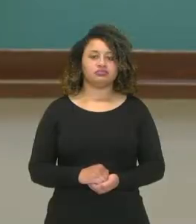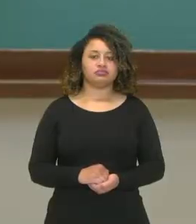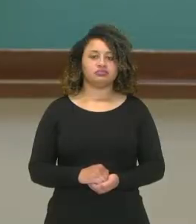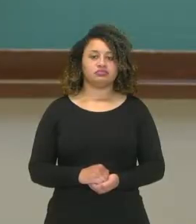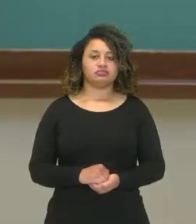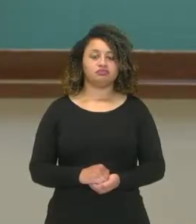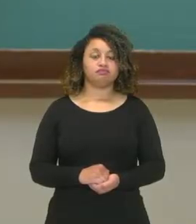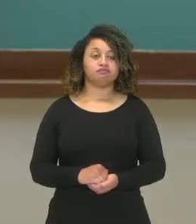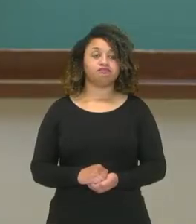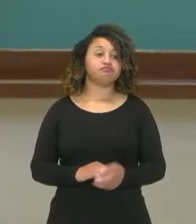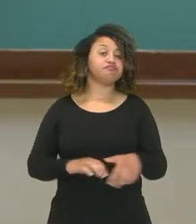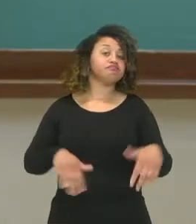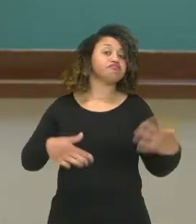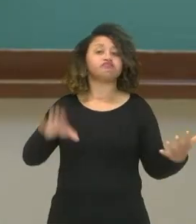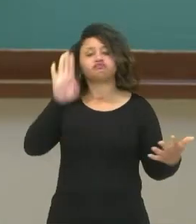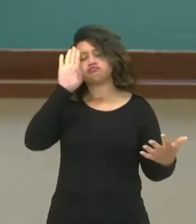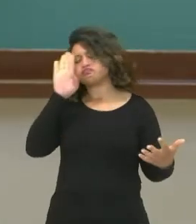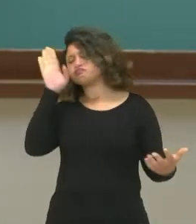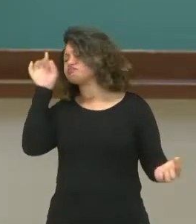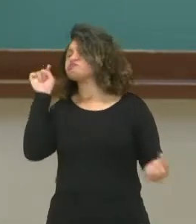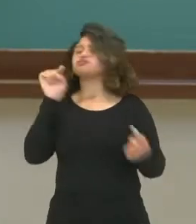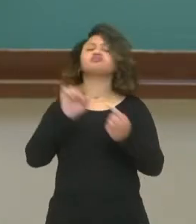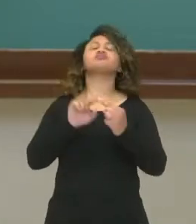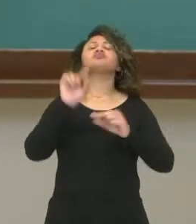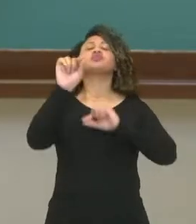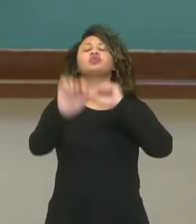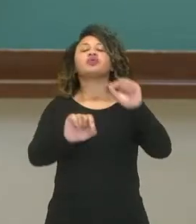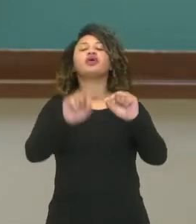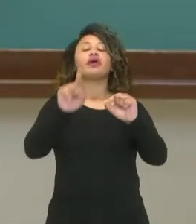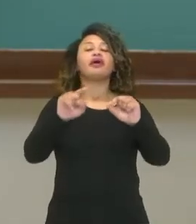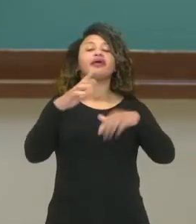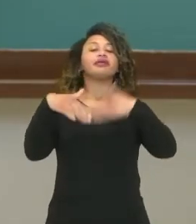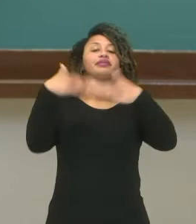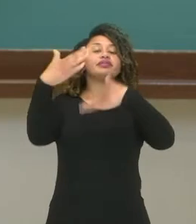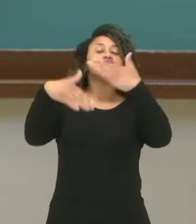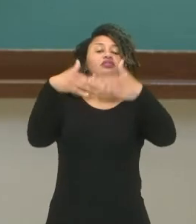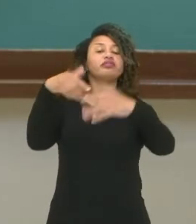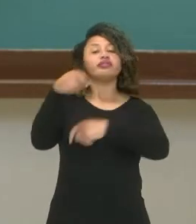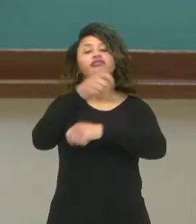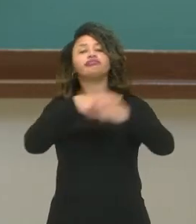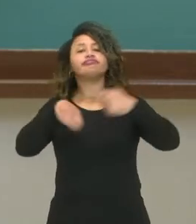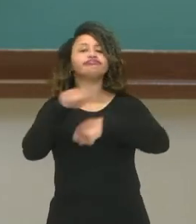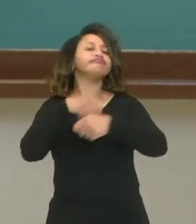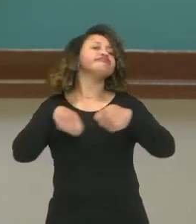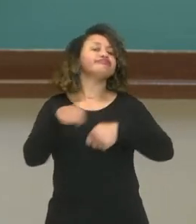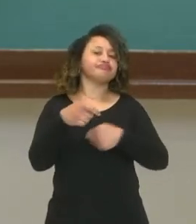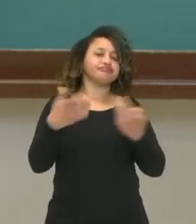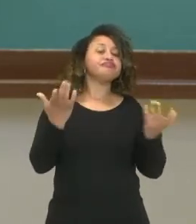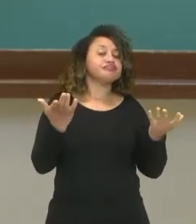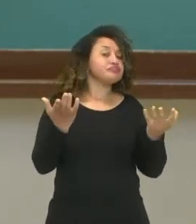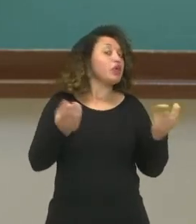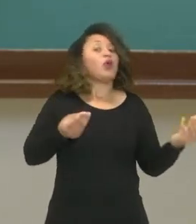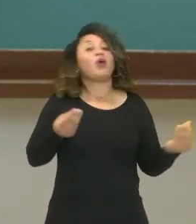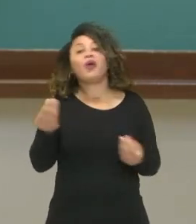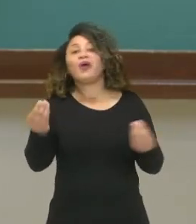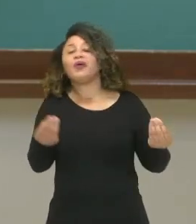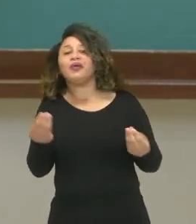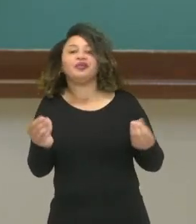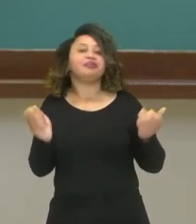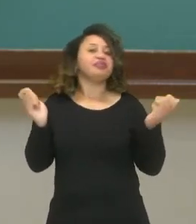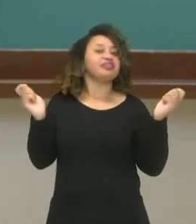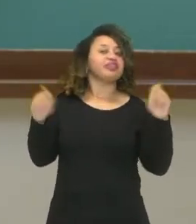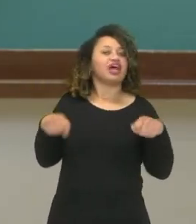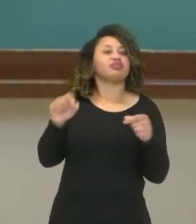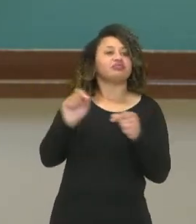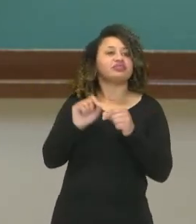O principal objetivo, relembrando, desenvolvimento econômico. Como isso poderia ser